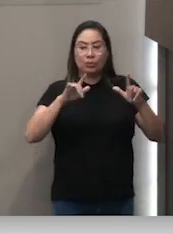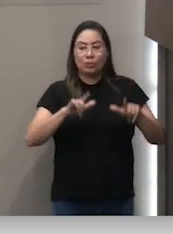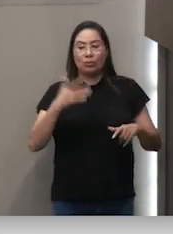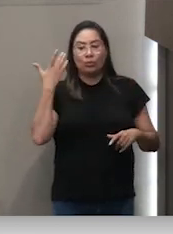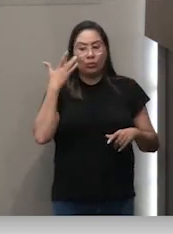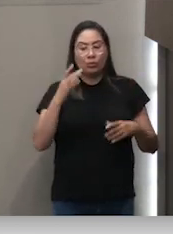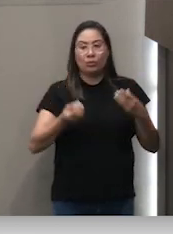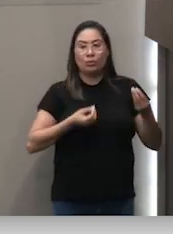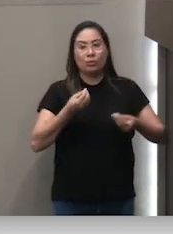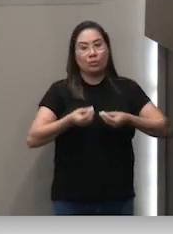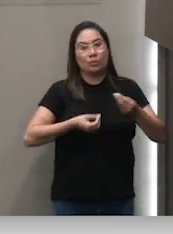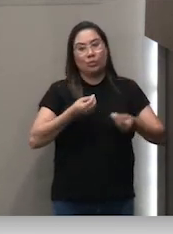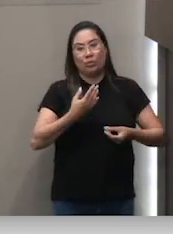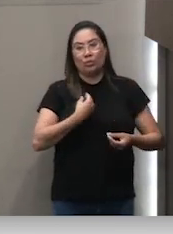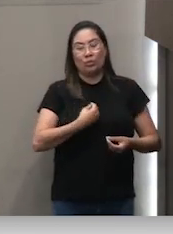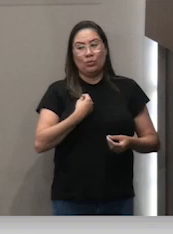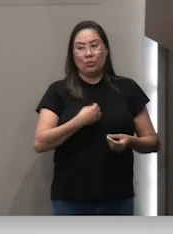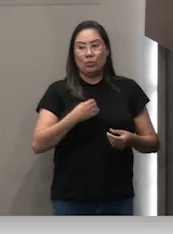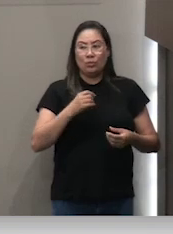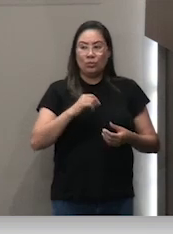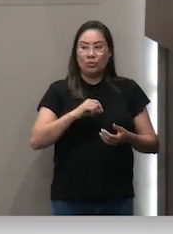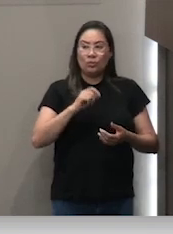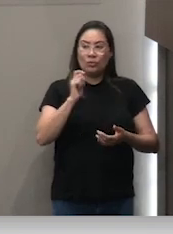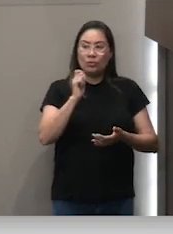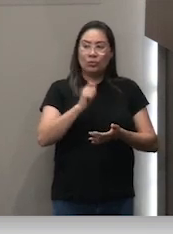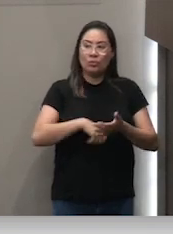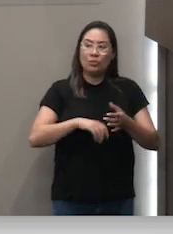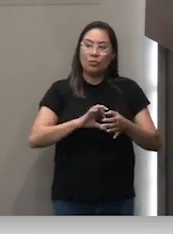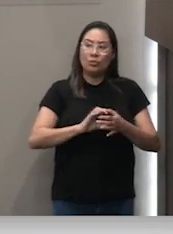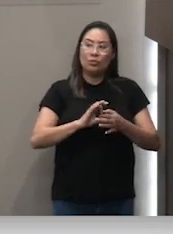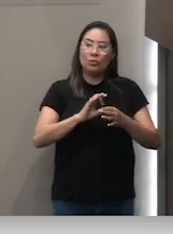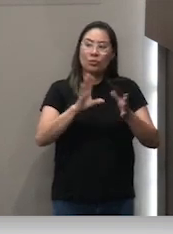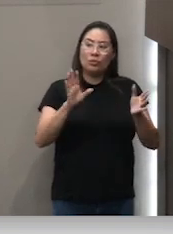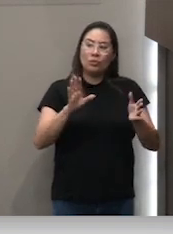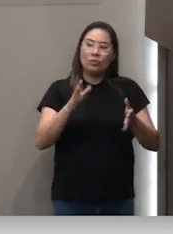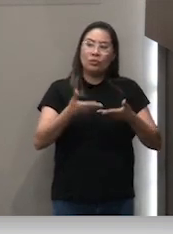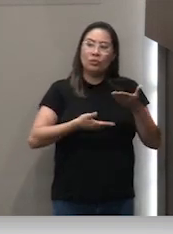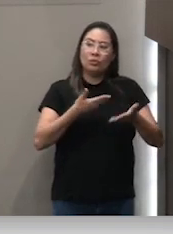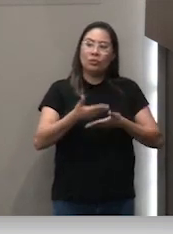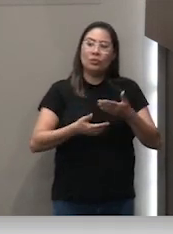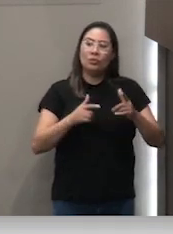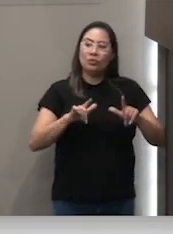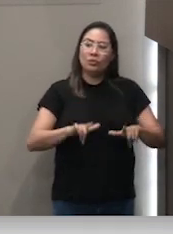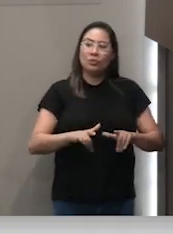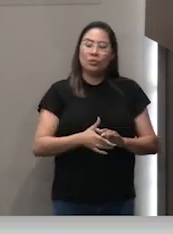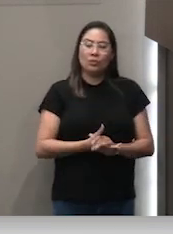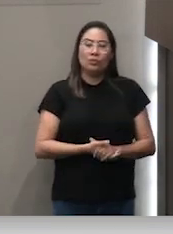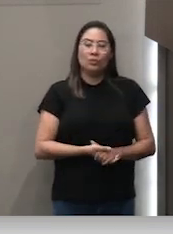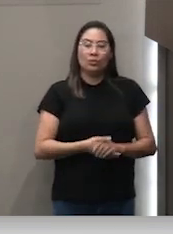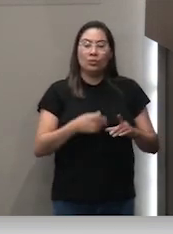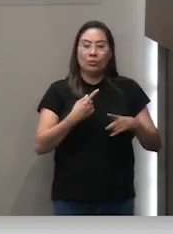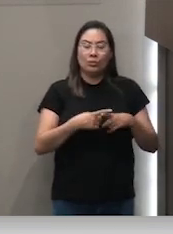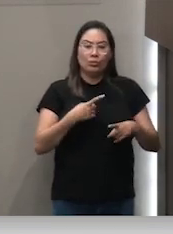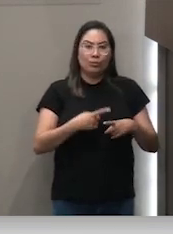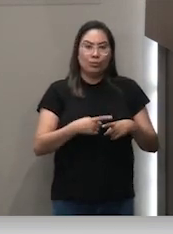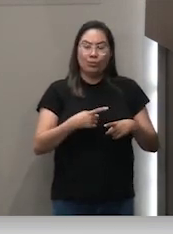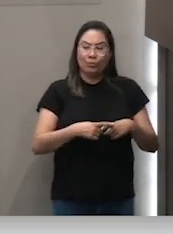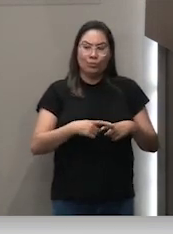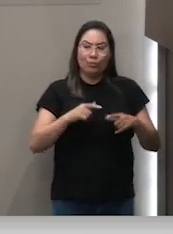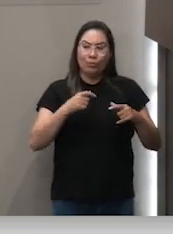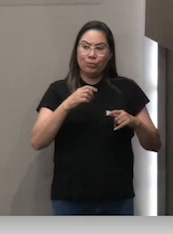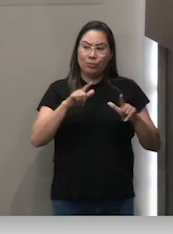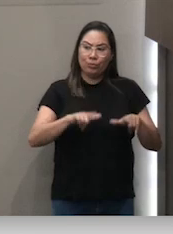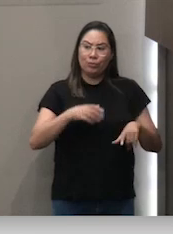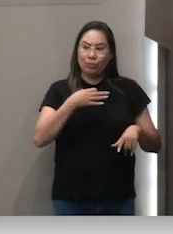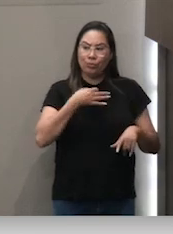como, doutor Alberi, estão autorizados a atender naquele espaço. Tamanha é a